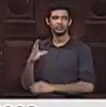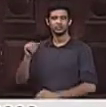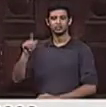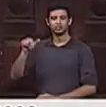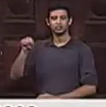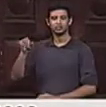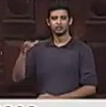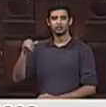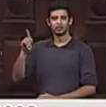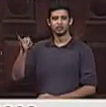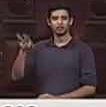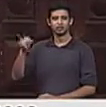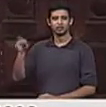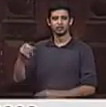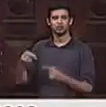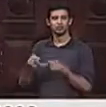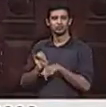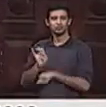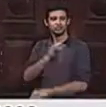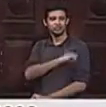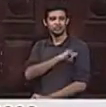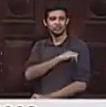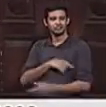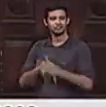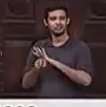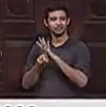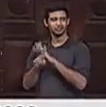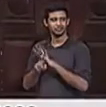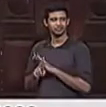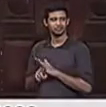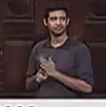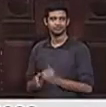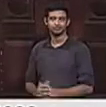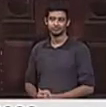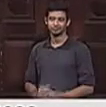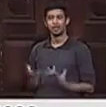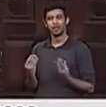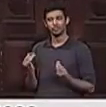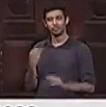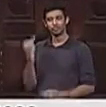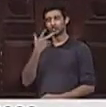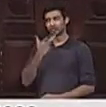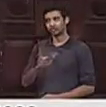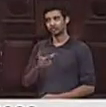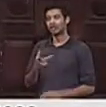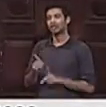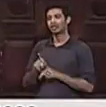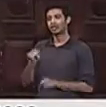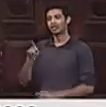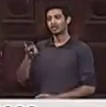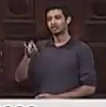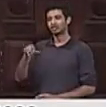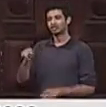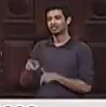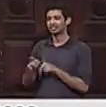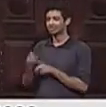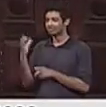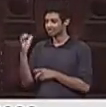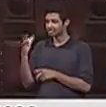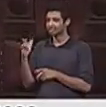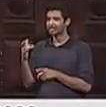Amparo à Pesquisa do Estado do Rio de Janeiro, uma importante agência de fomento à ciência, à inovação, à formação em nível